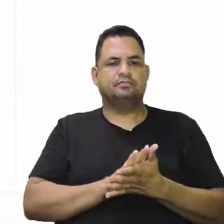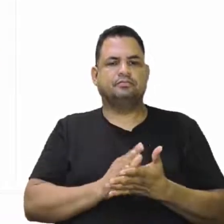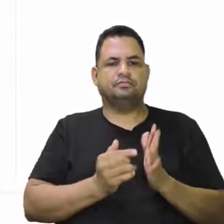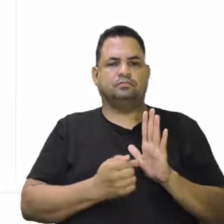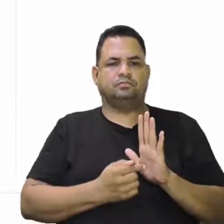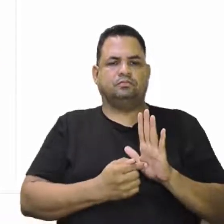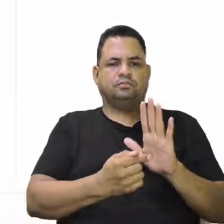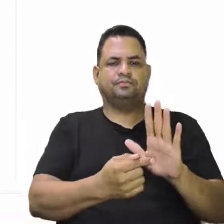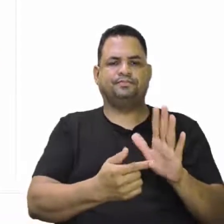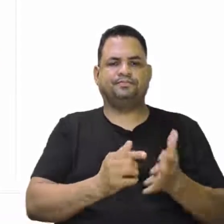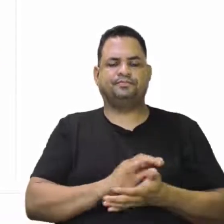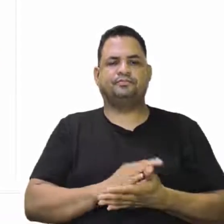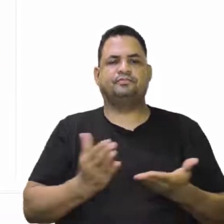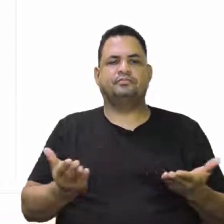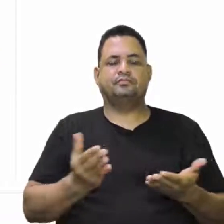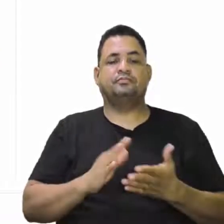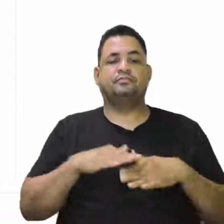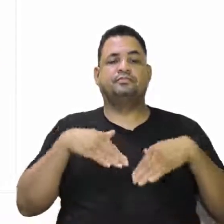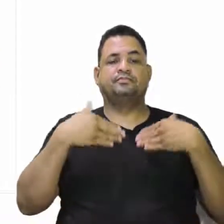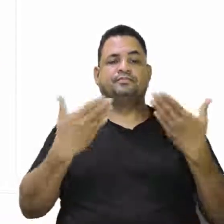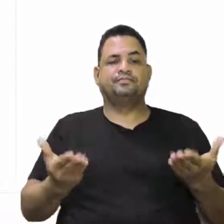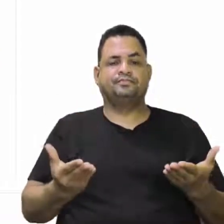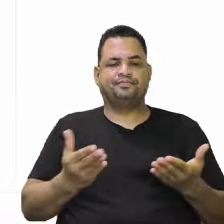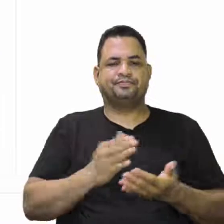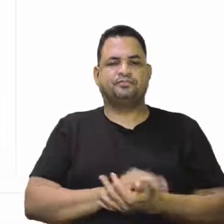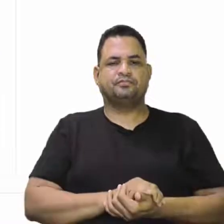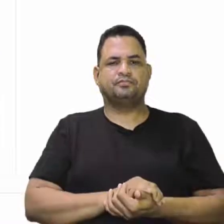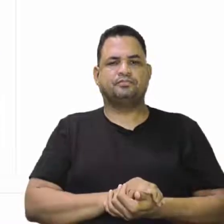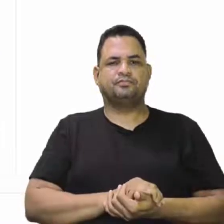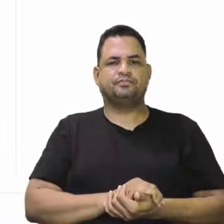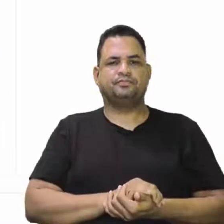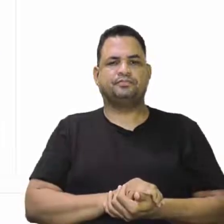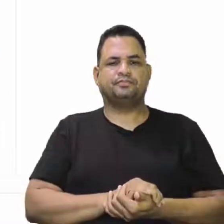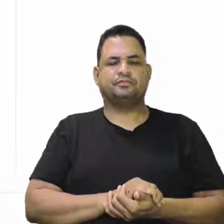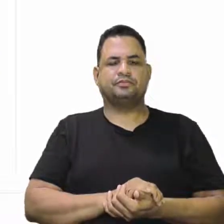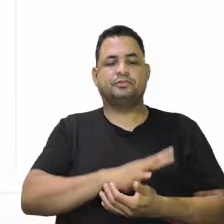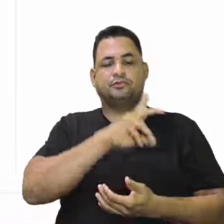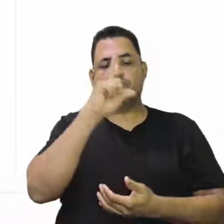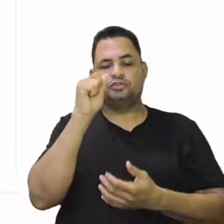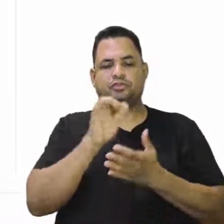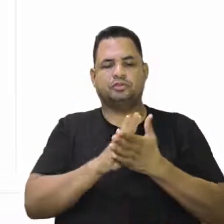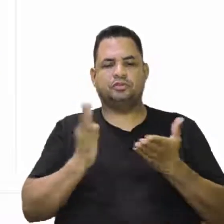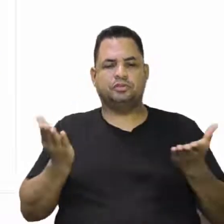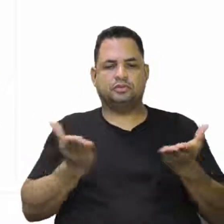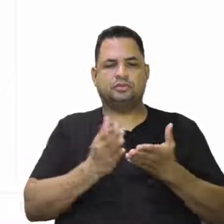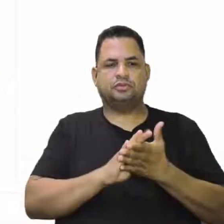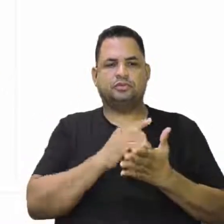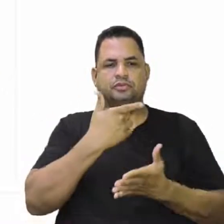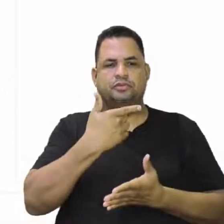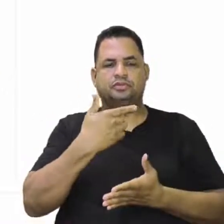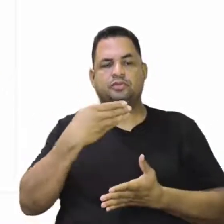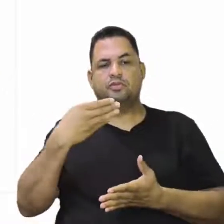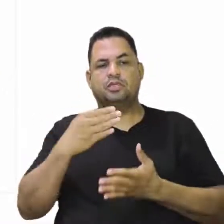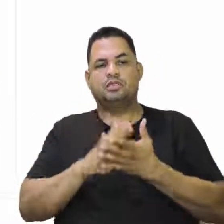tela. Isso. E aí, quando aparece essa tela, está dizendo, no dia de hoje, 24